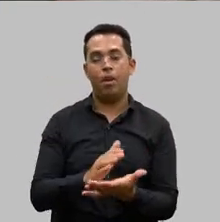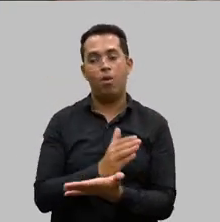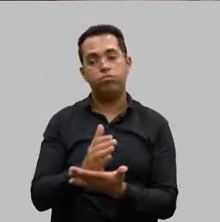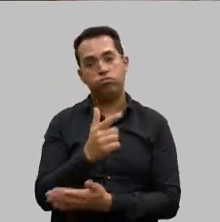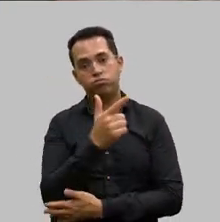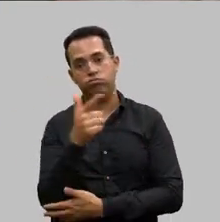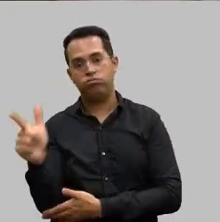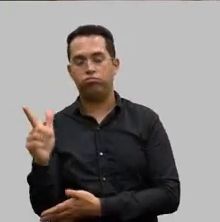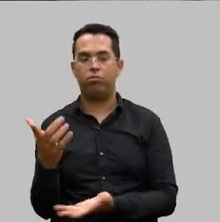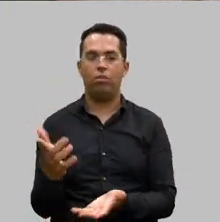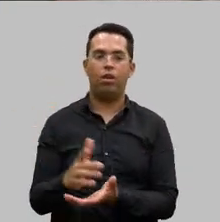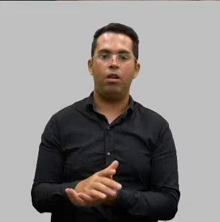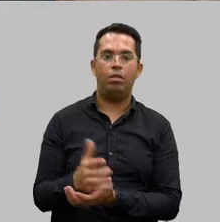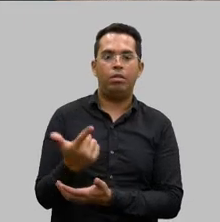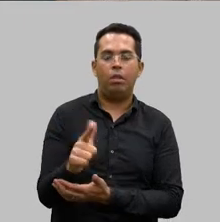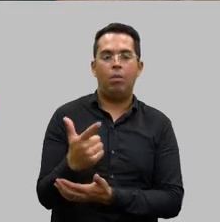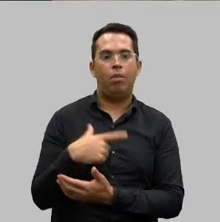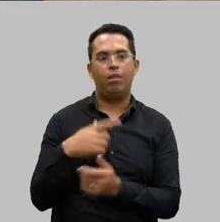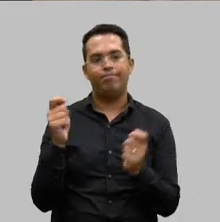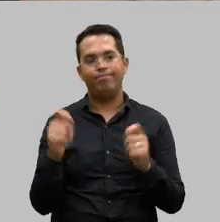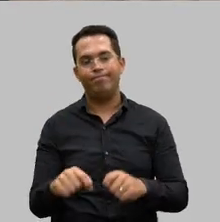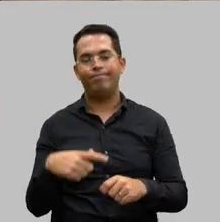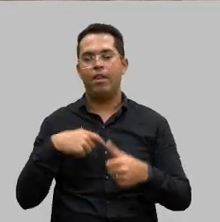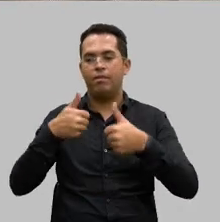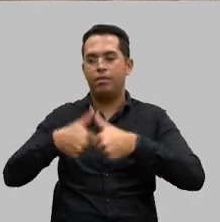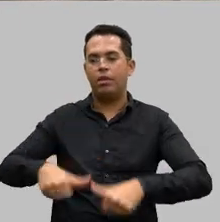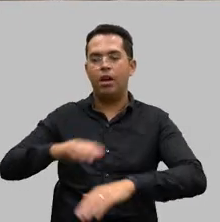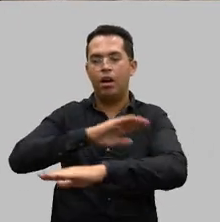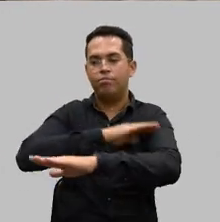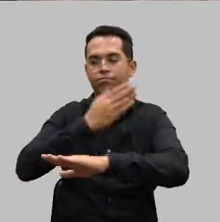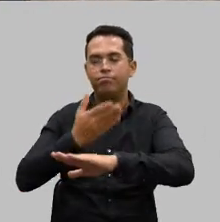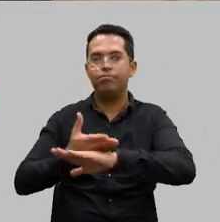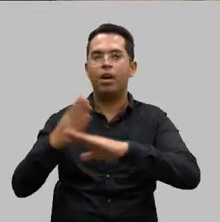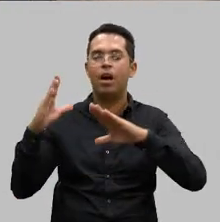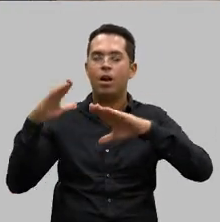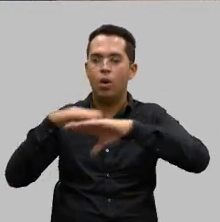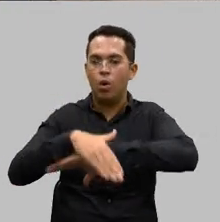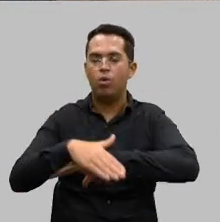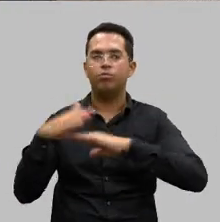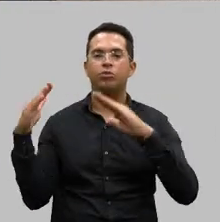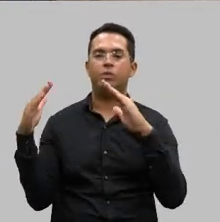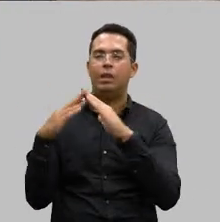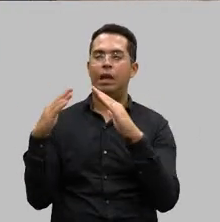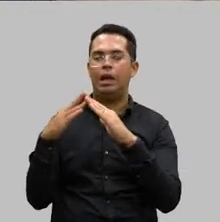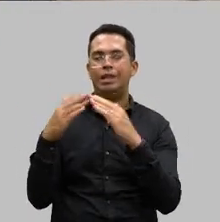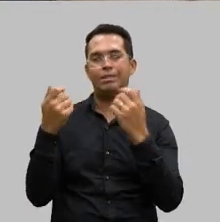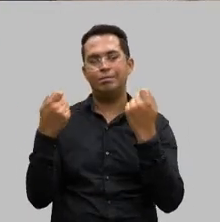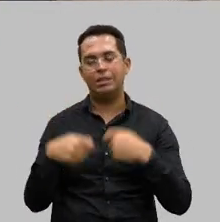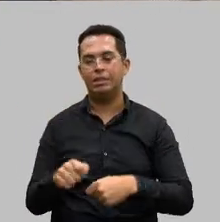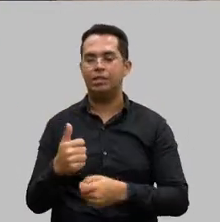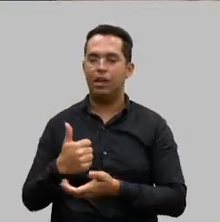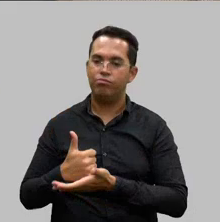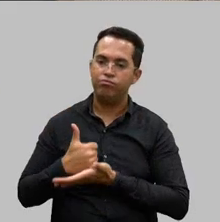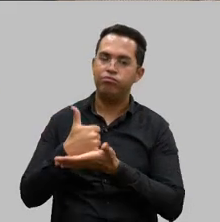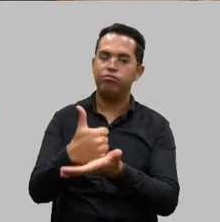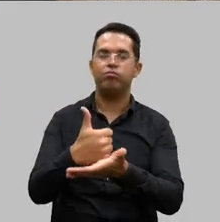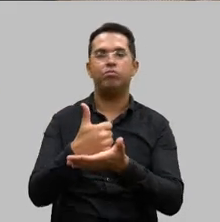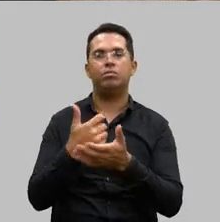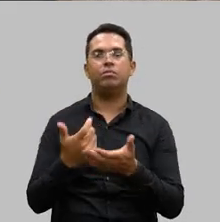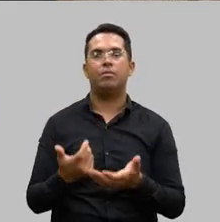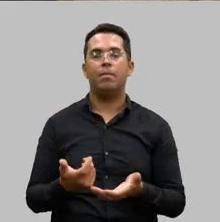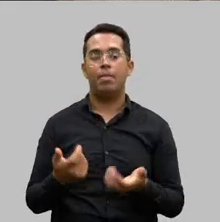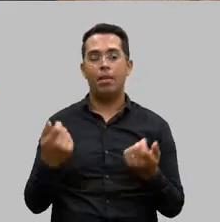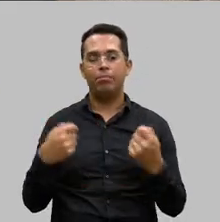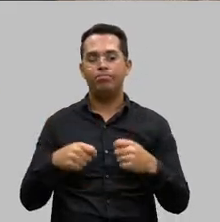com ele à noite o idoso totalmente deficiente tem que depende de Maca de ambulância então que fique de